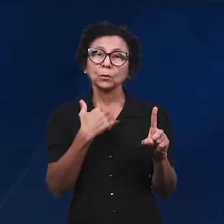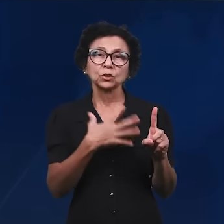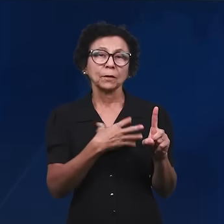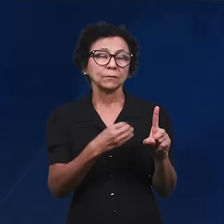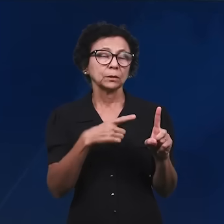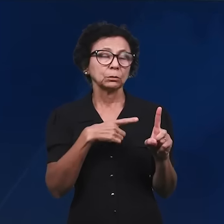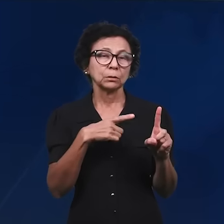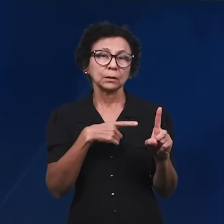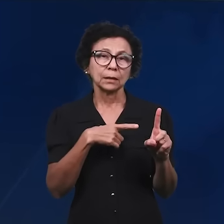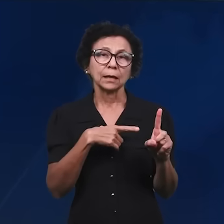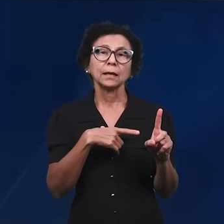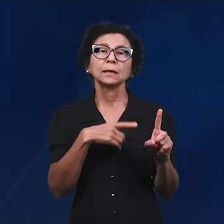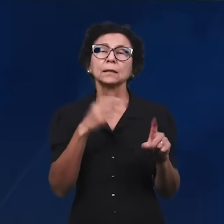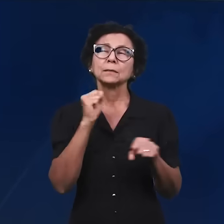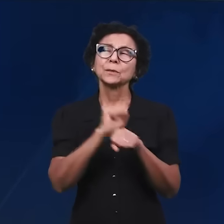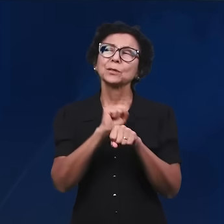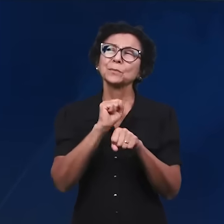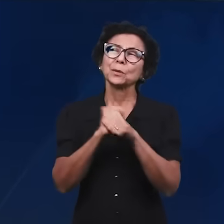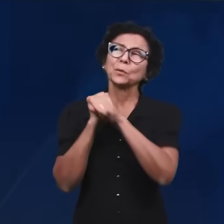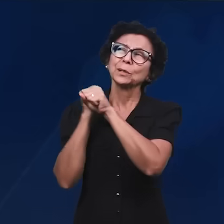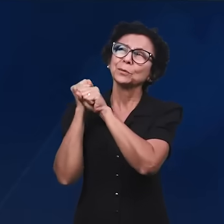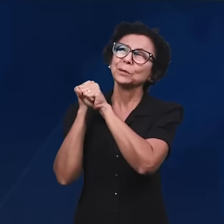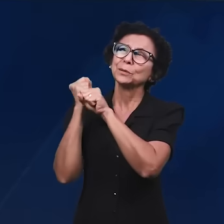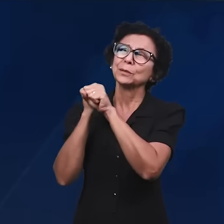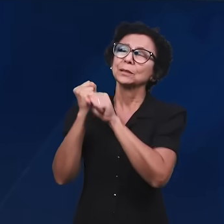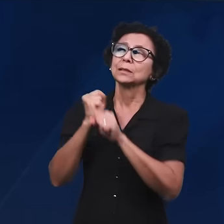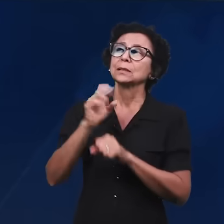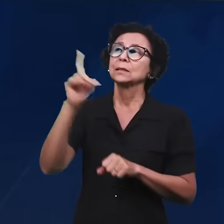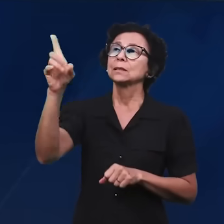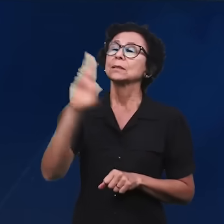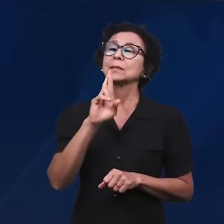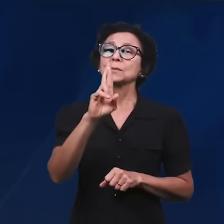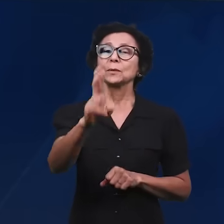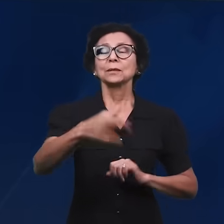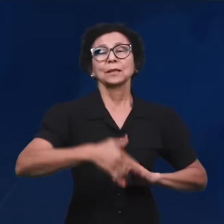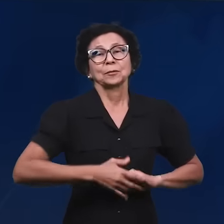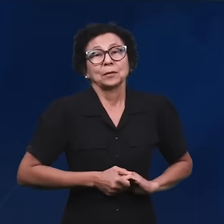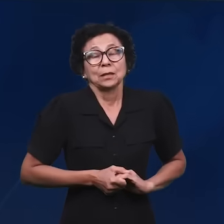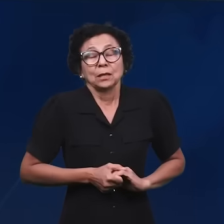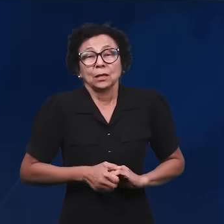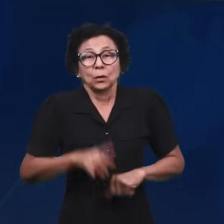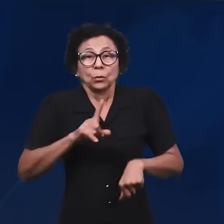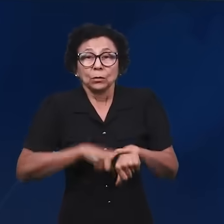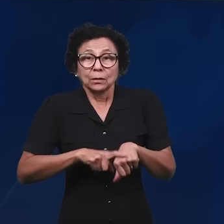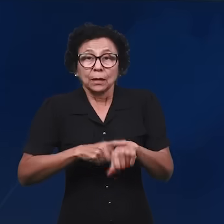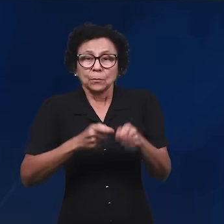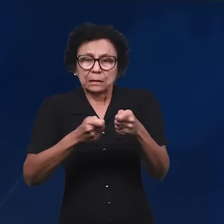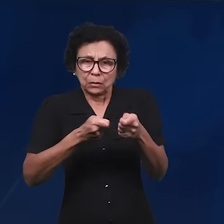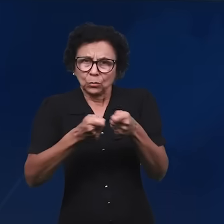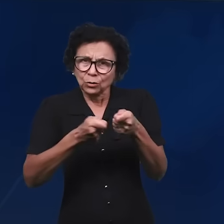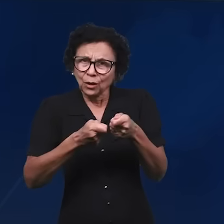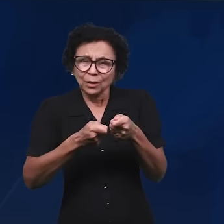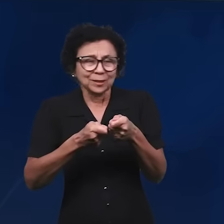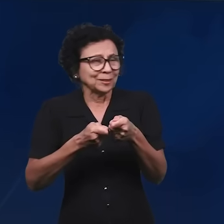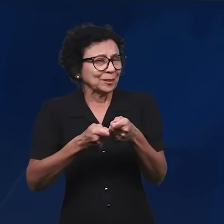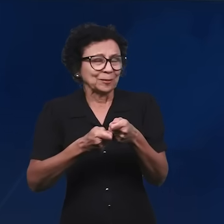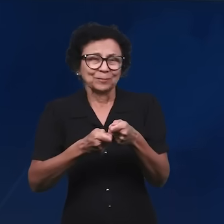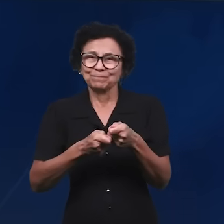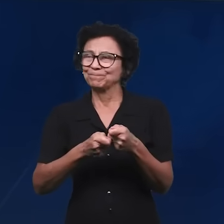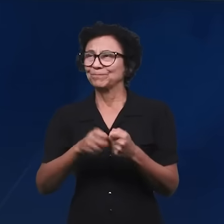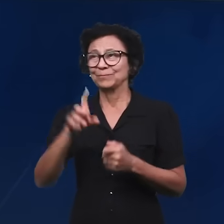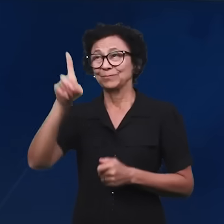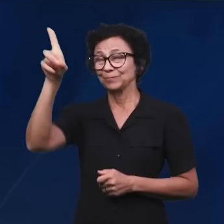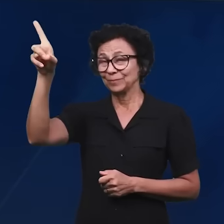veio e deu aquela resposta. Ninguém controla o tempo. O tempo não está na nossa mão para controlar, tempo é de